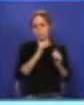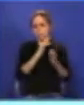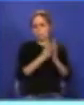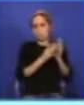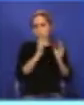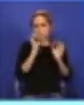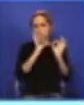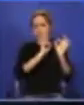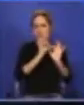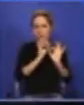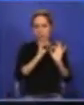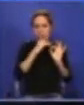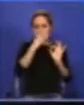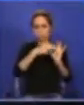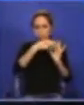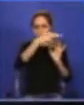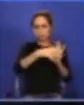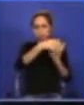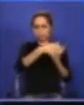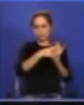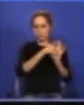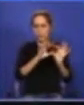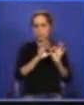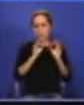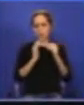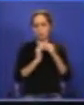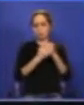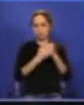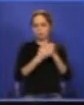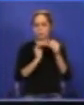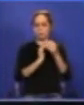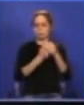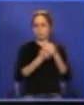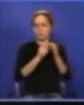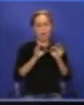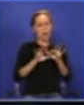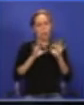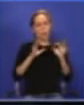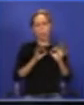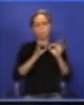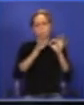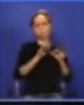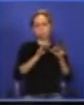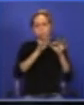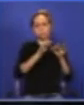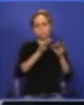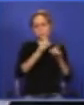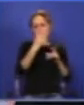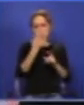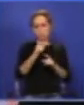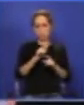A manutenção é semelhante à dos outros aparelhos. Aqui geralmente estamos... é